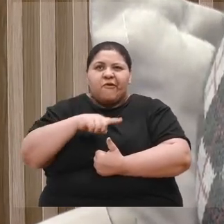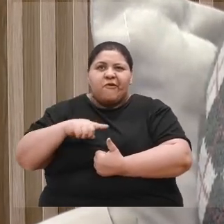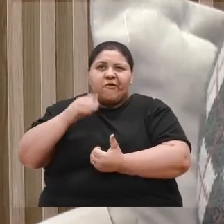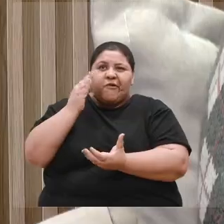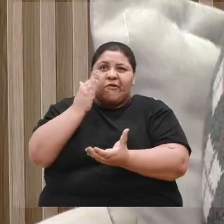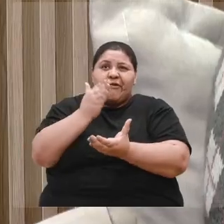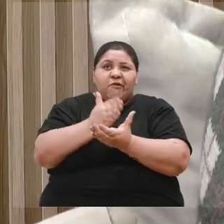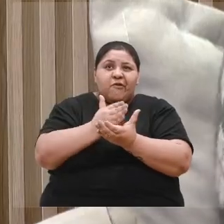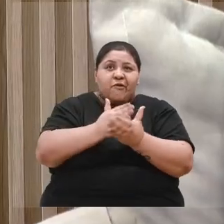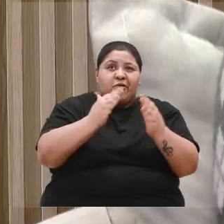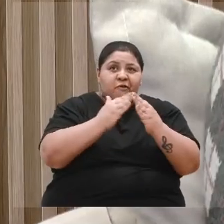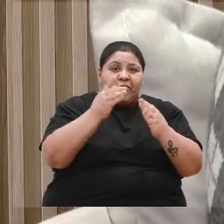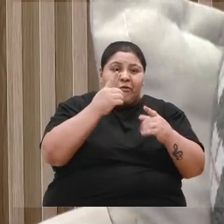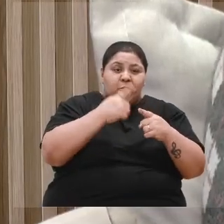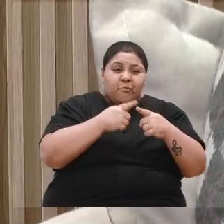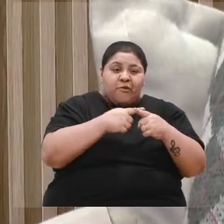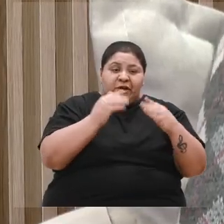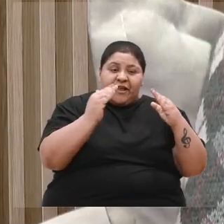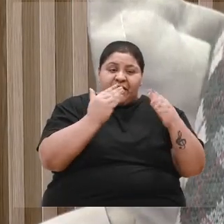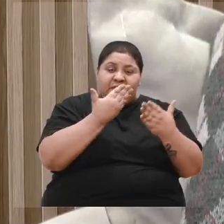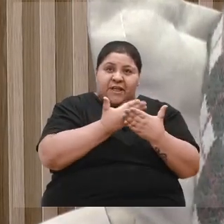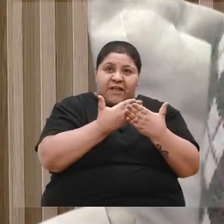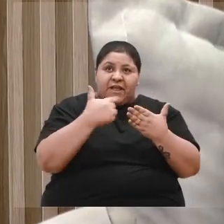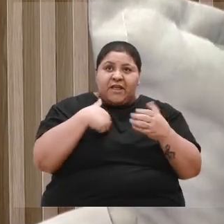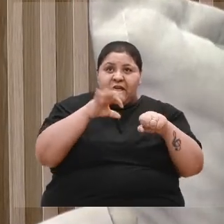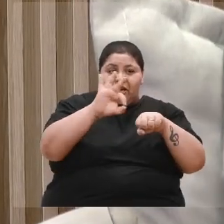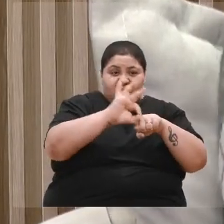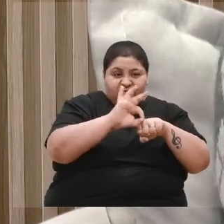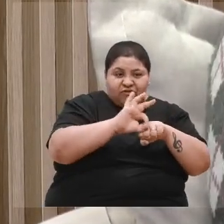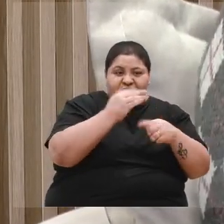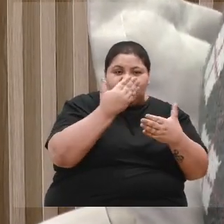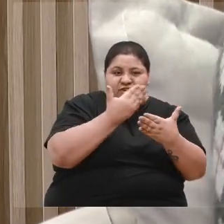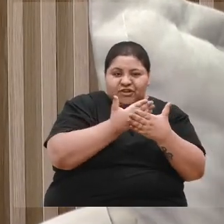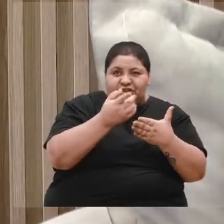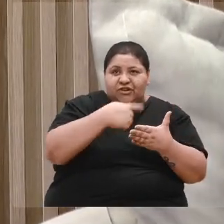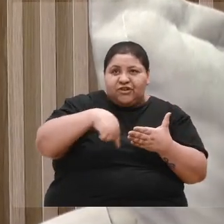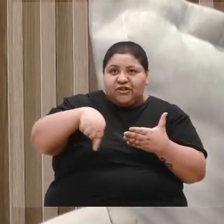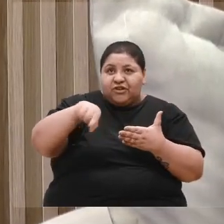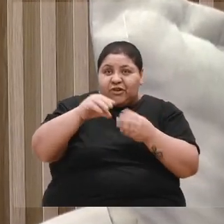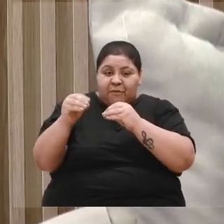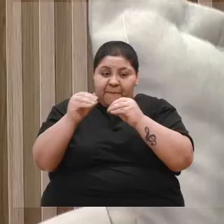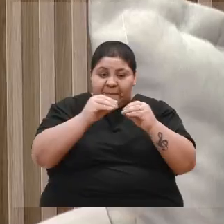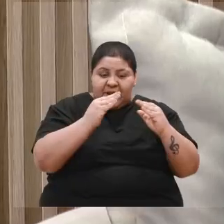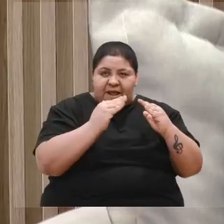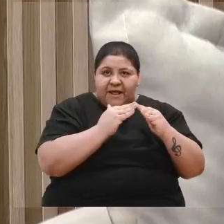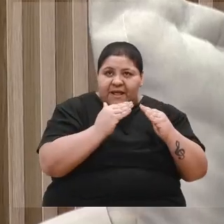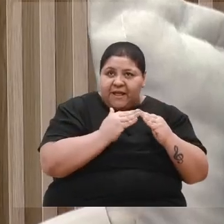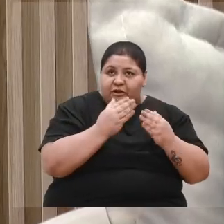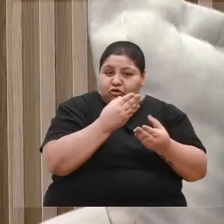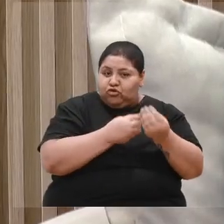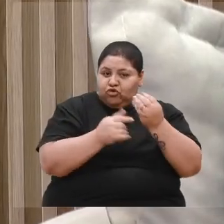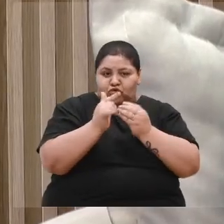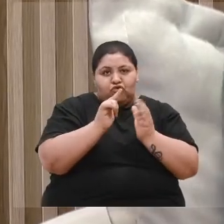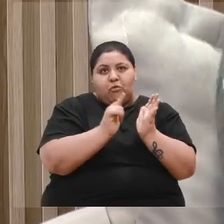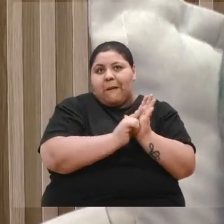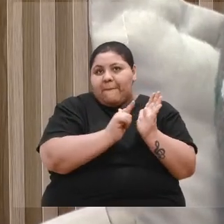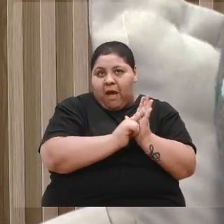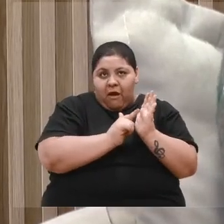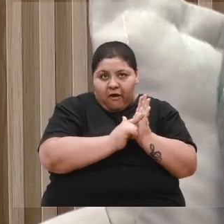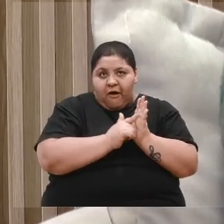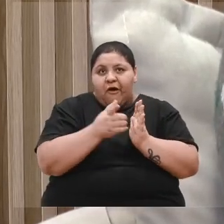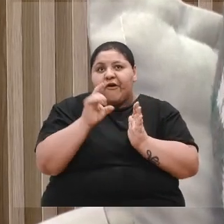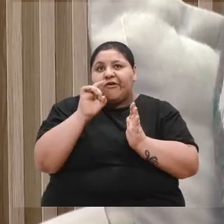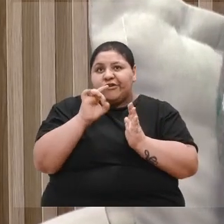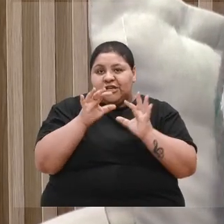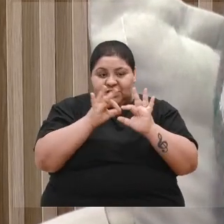monte de processo para casa, porque a gente estudava. Eu, como advogada, tinha que estudar. E a gente levou um monte de processo, era tudo no papel.